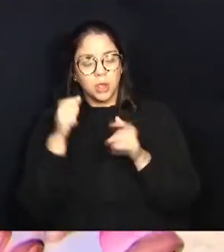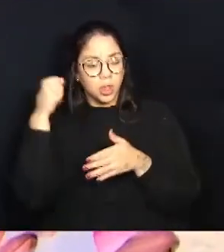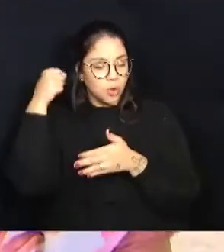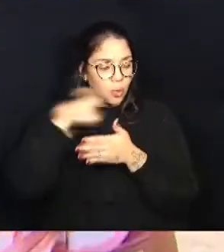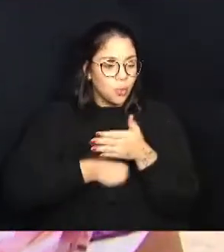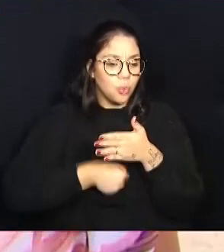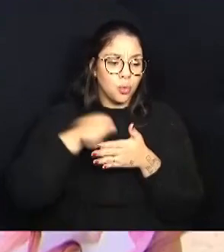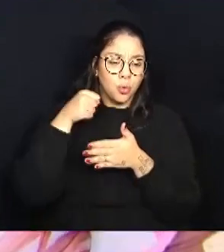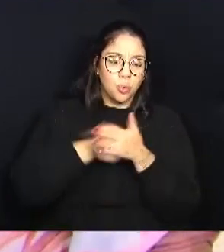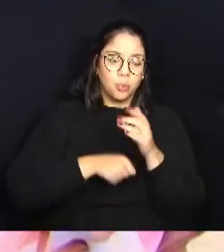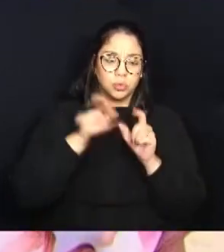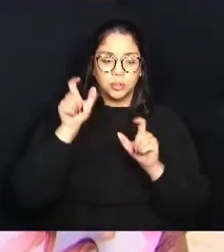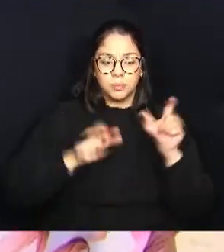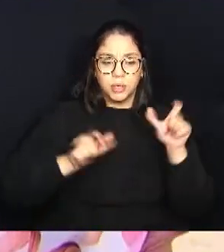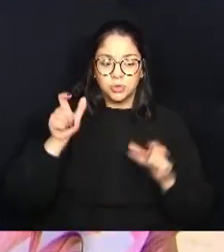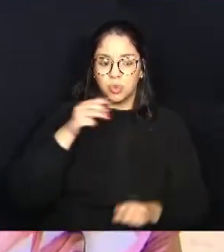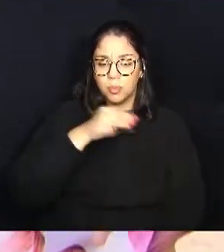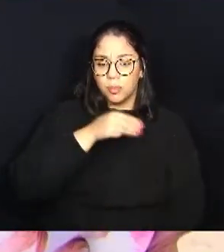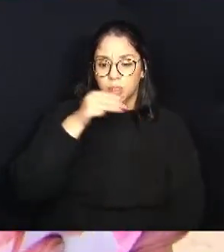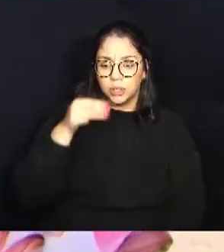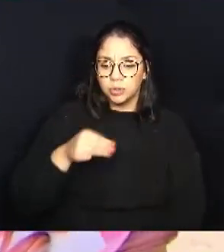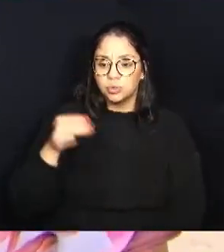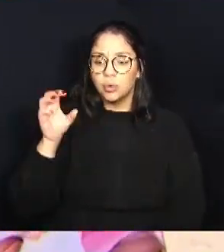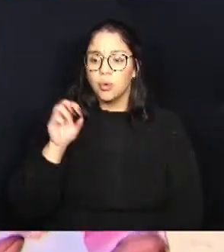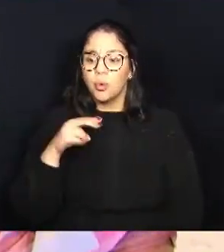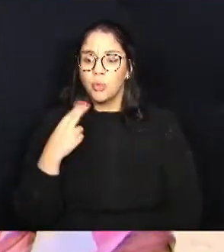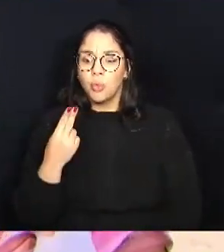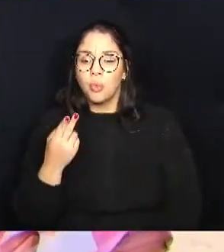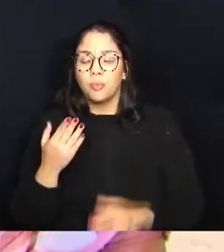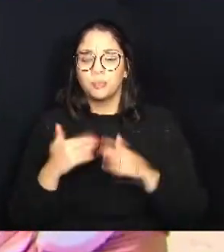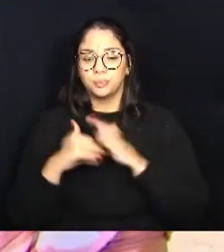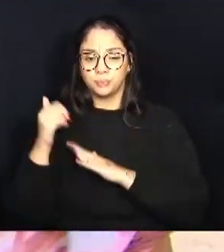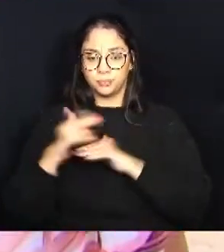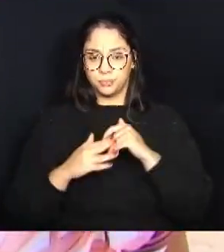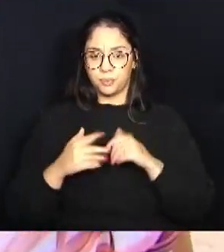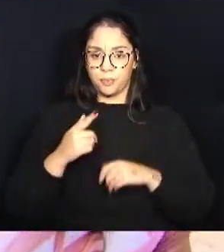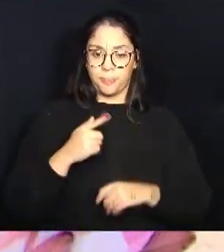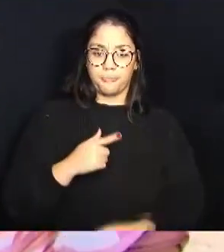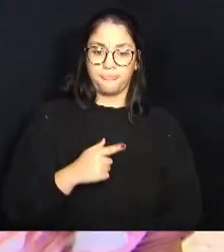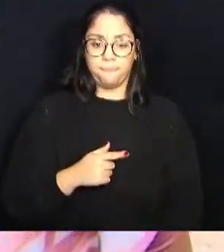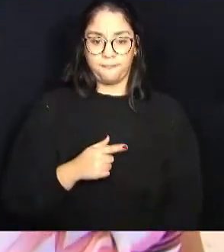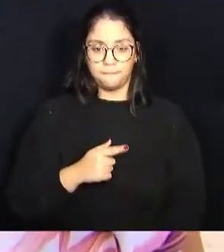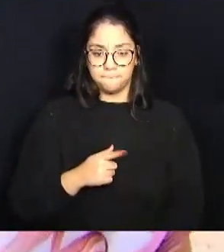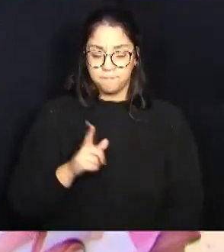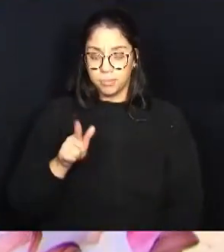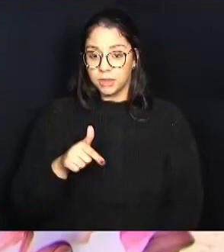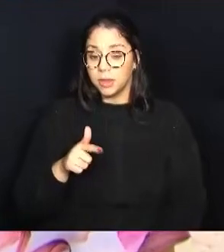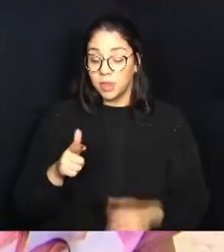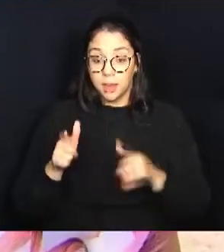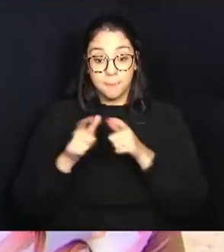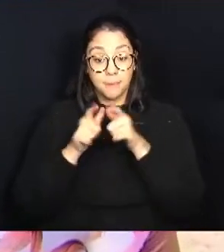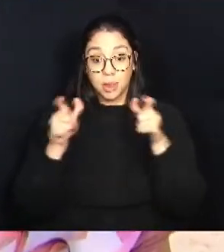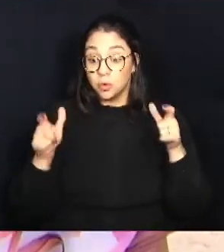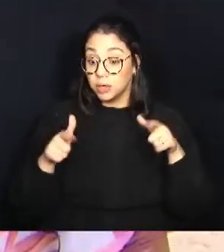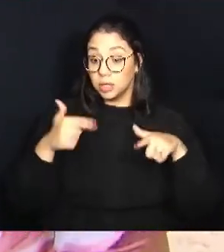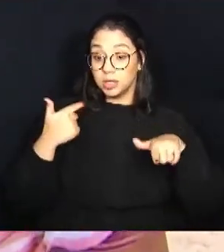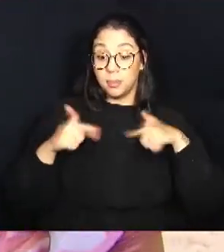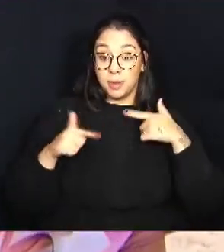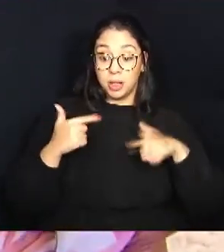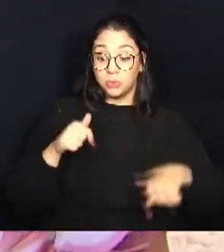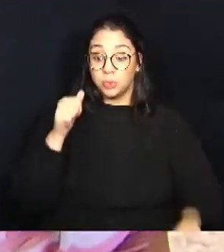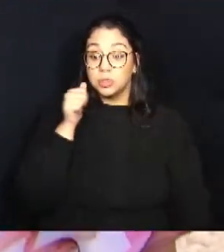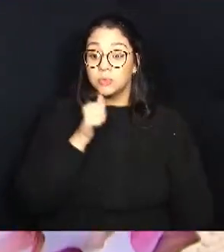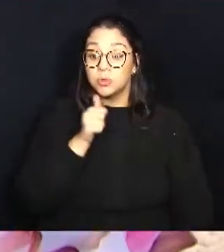das monitoras ou agentes de educação infantil, que são, na sua ampla maioria, trabalhadoras, mulheres